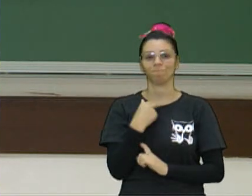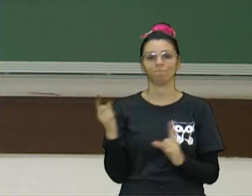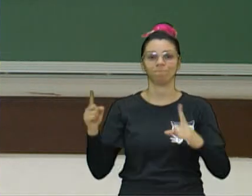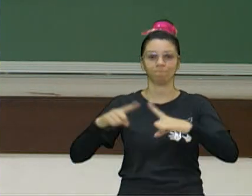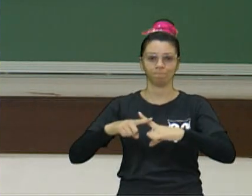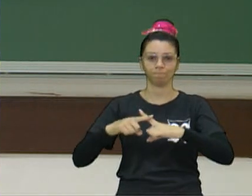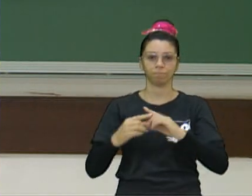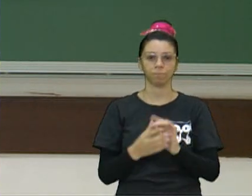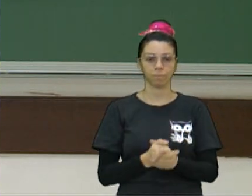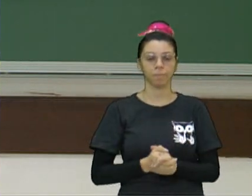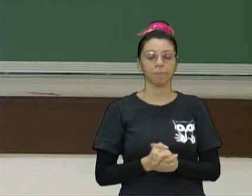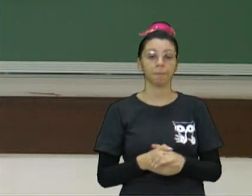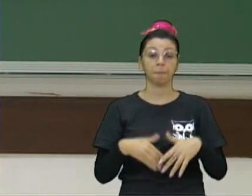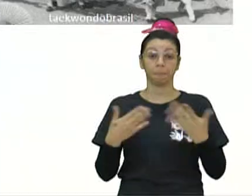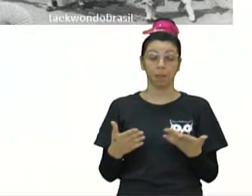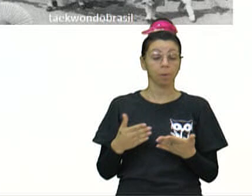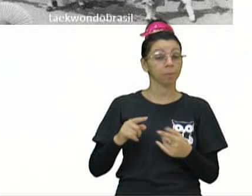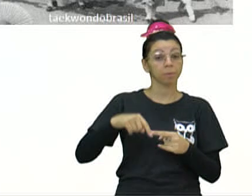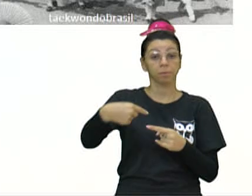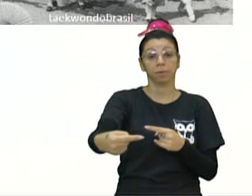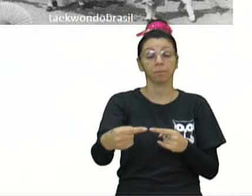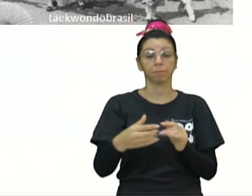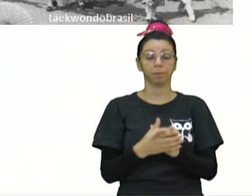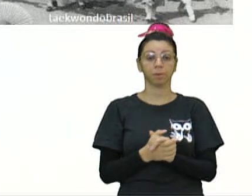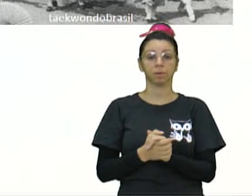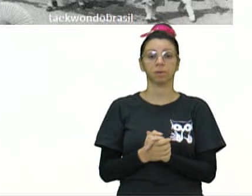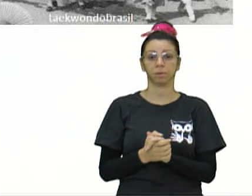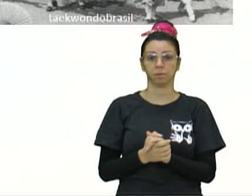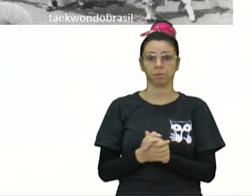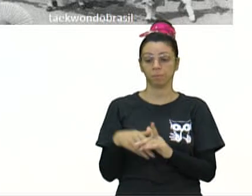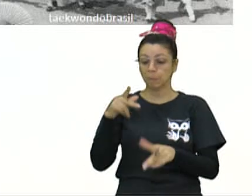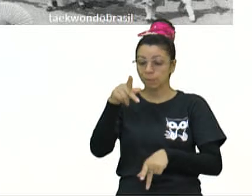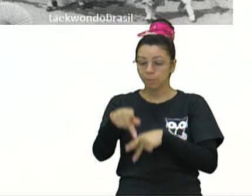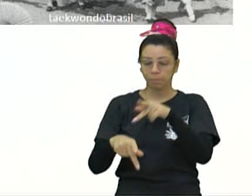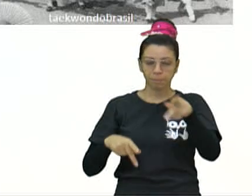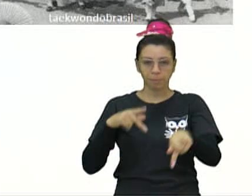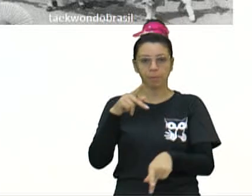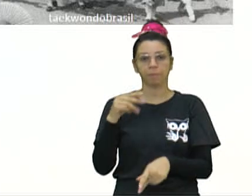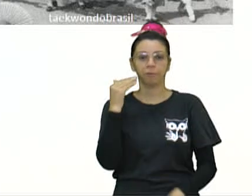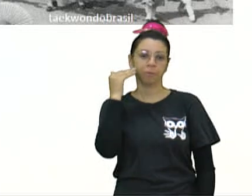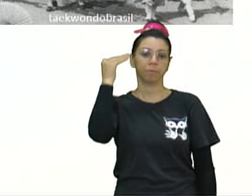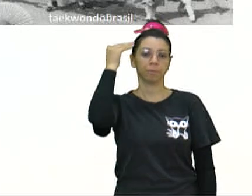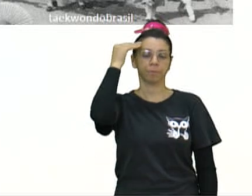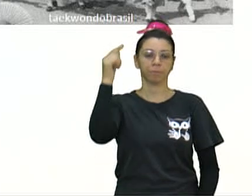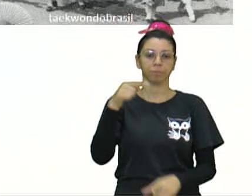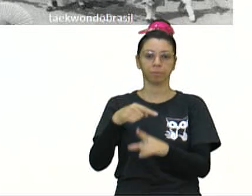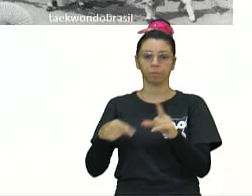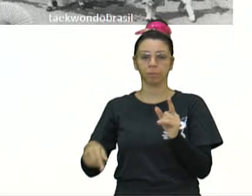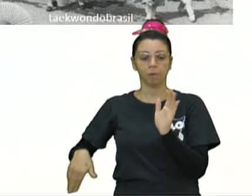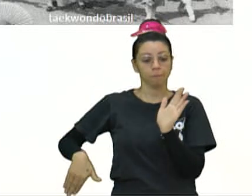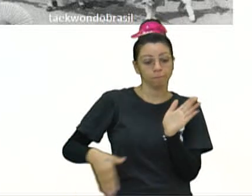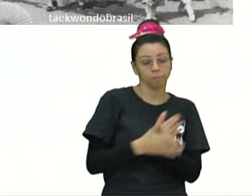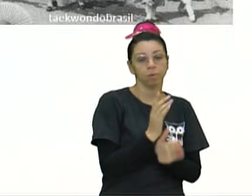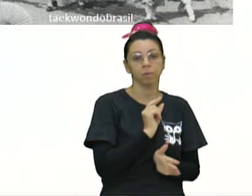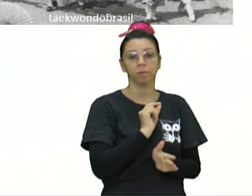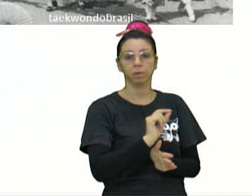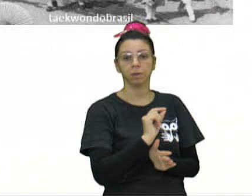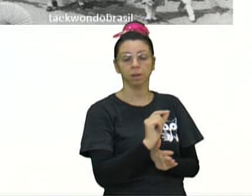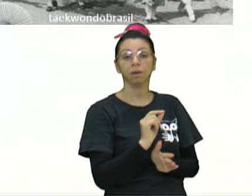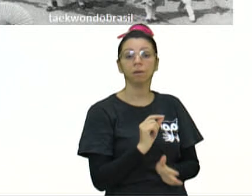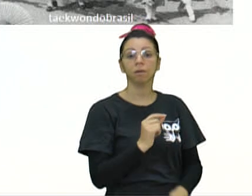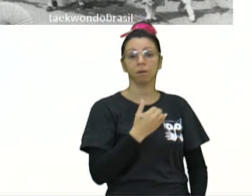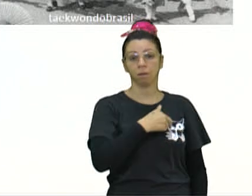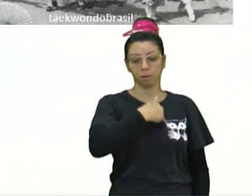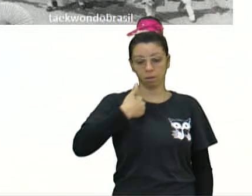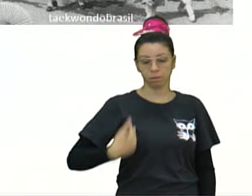disputado. Após isso, muitos coreanos, em virtude dessa proibição, né, fugiram para a China, entrando em contato